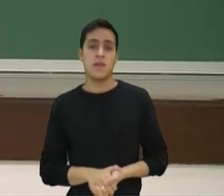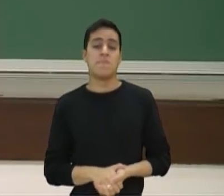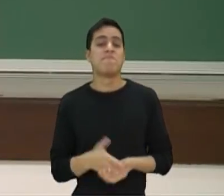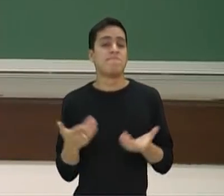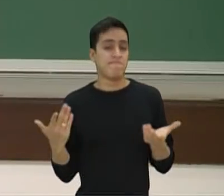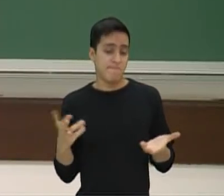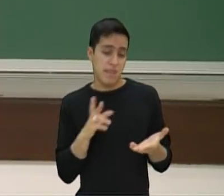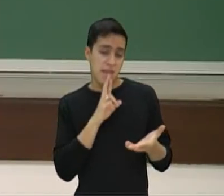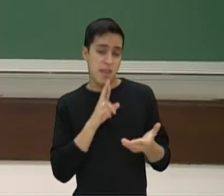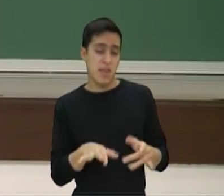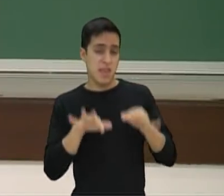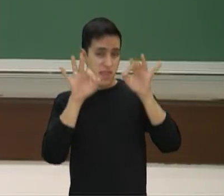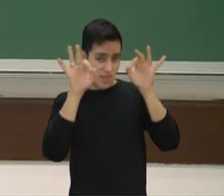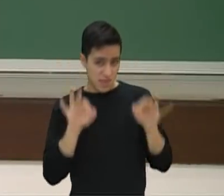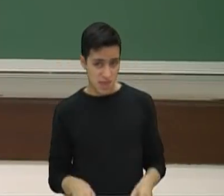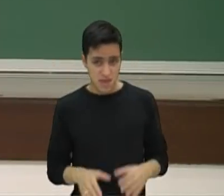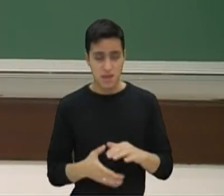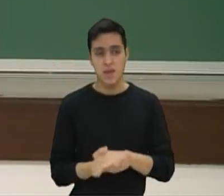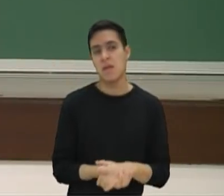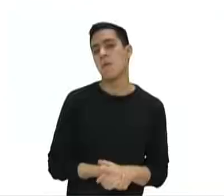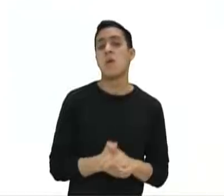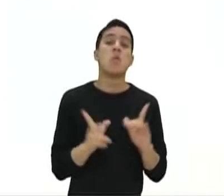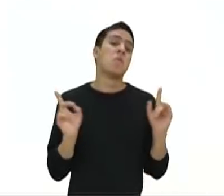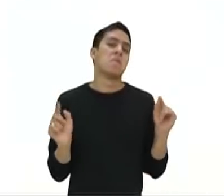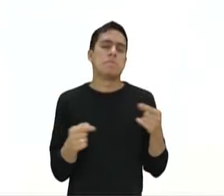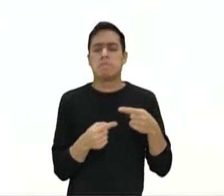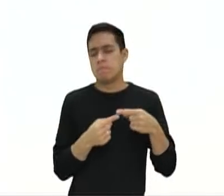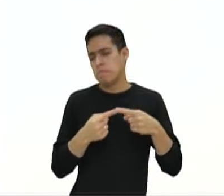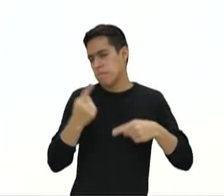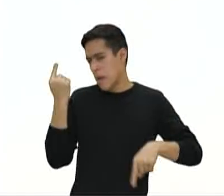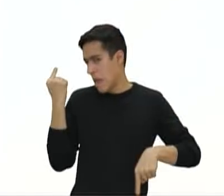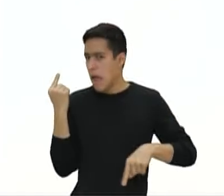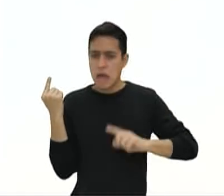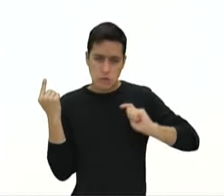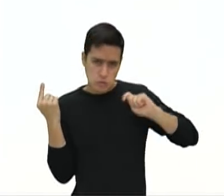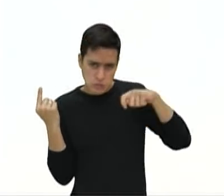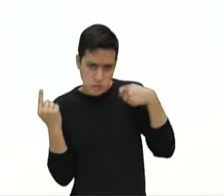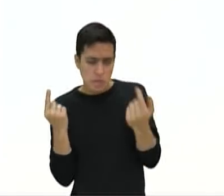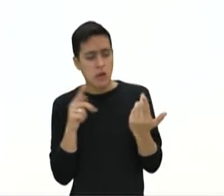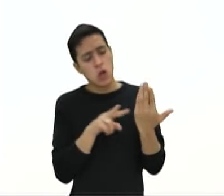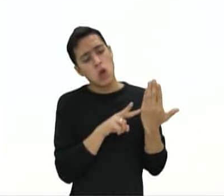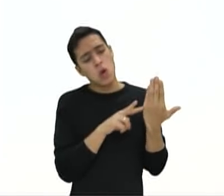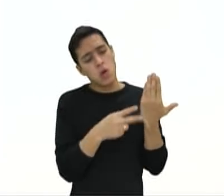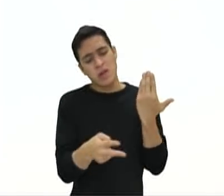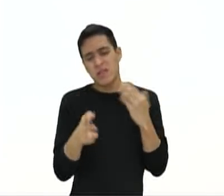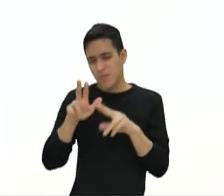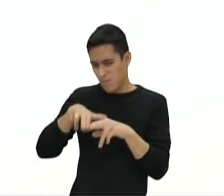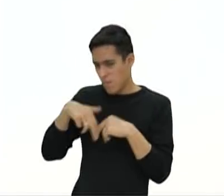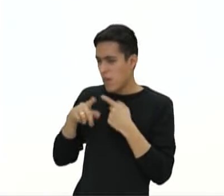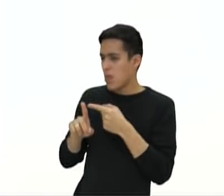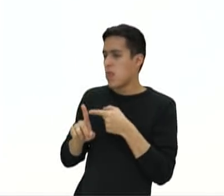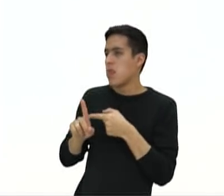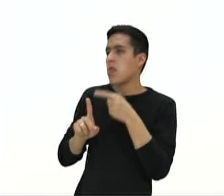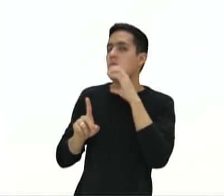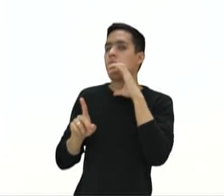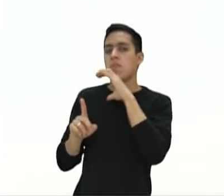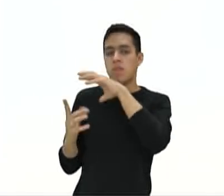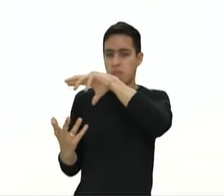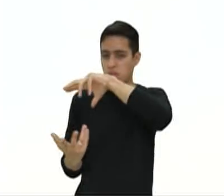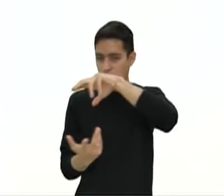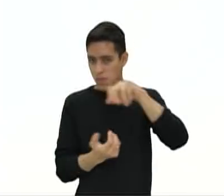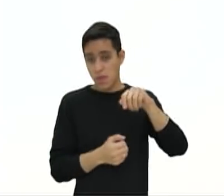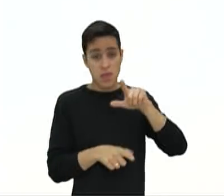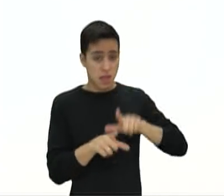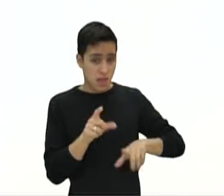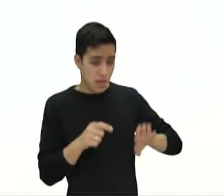A resposta correta do que não indica uma consequência do aumento da temperatura do planeta é a